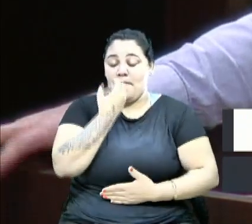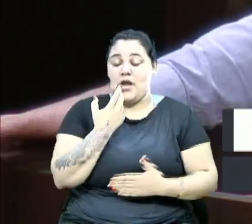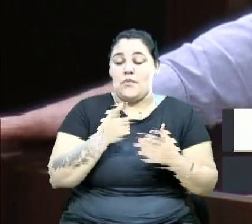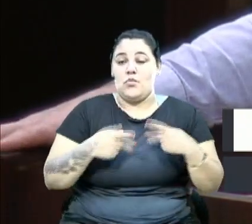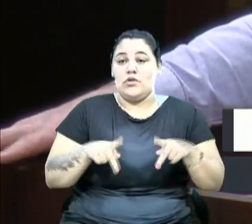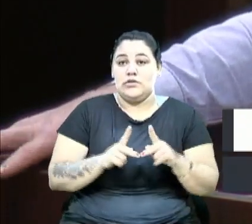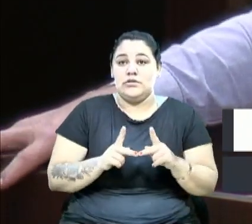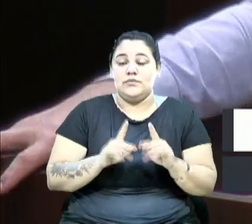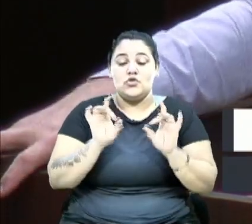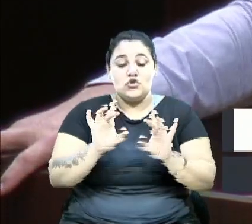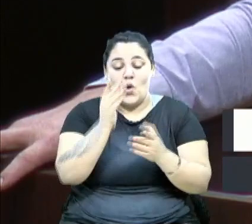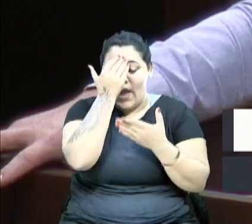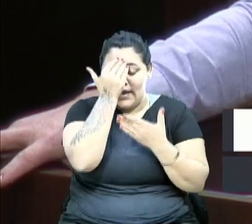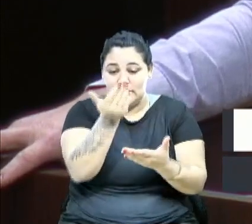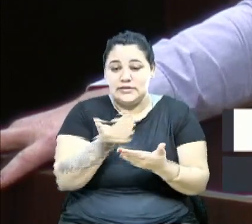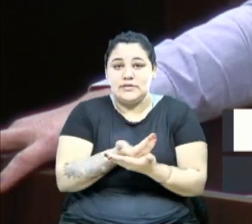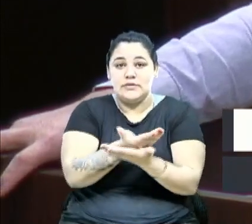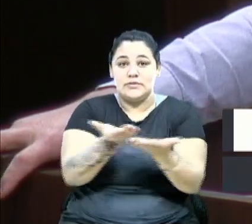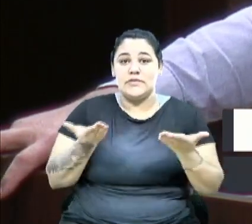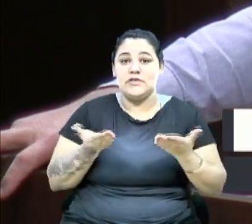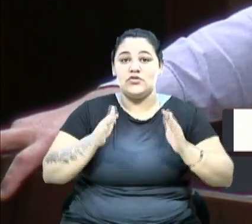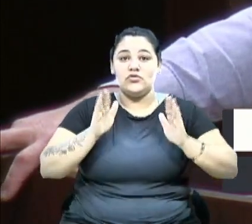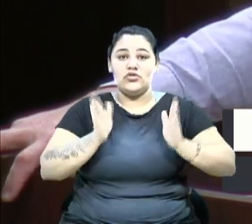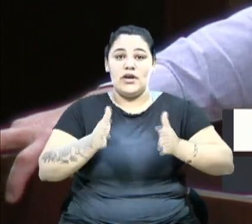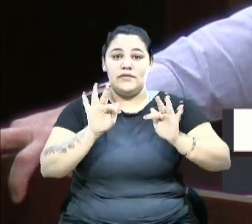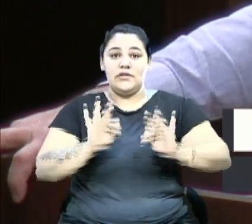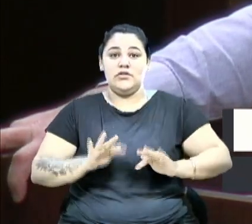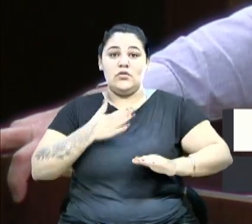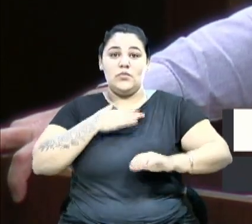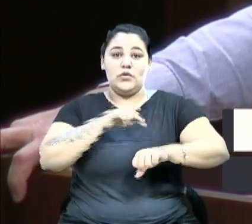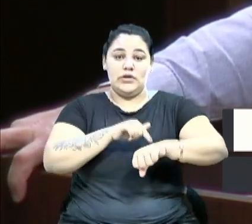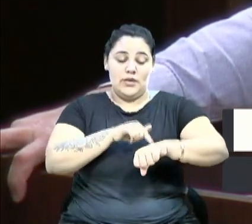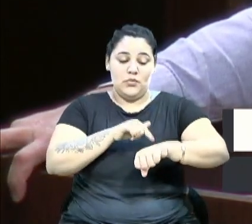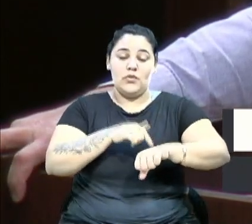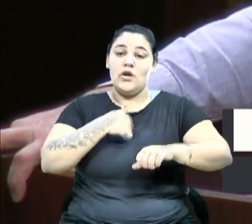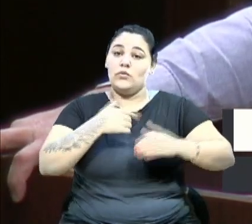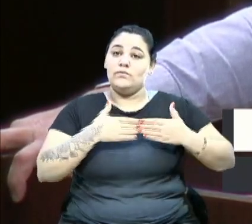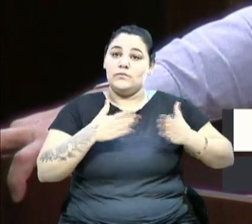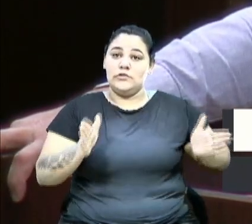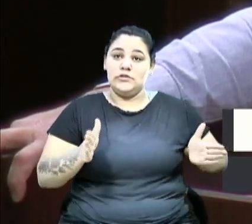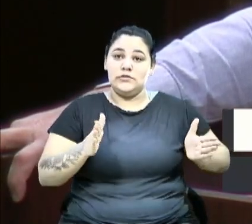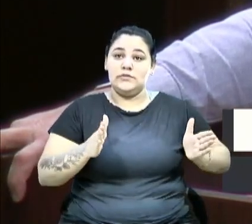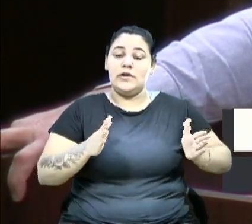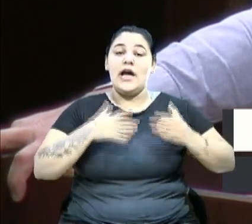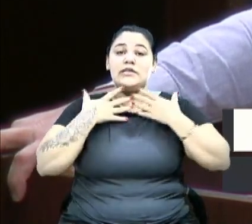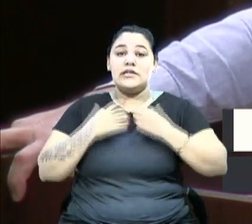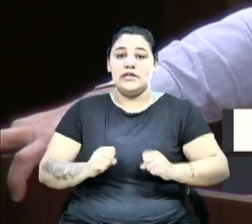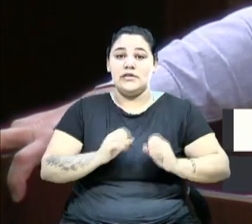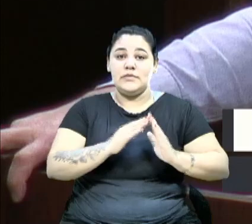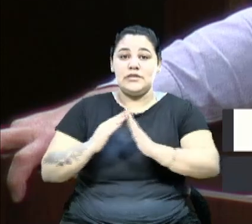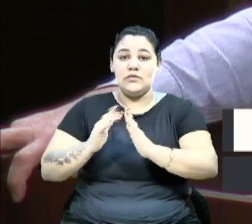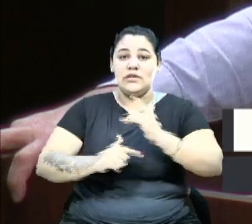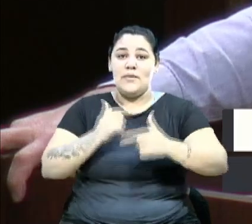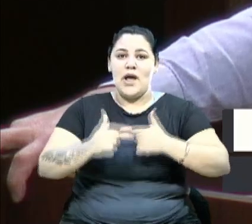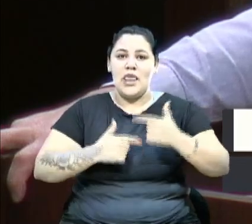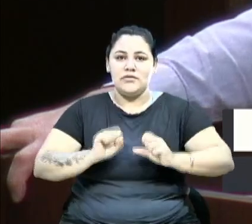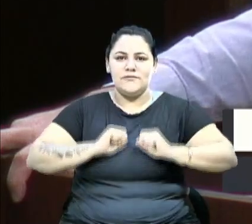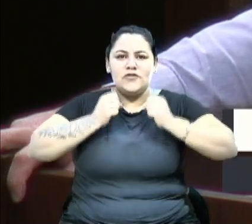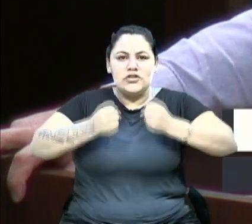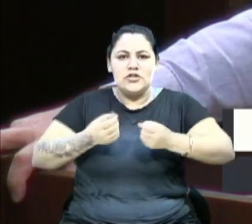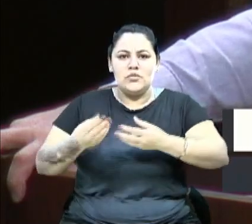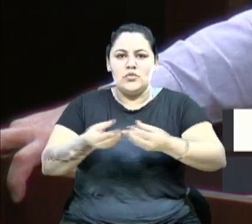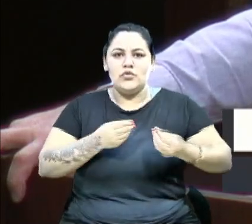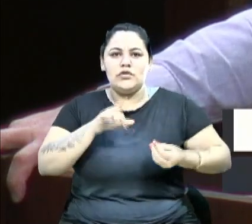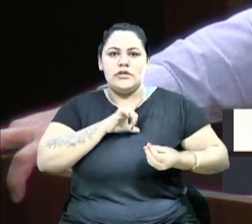No mais, é agradecer esse espaço, já encerrou meu tempo, fico à disposição, a Secretaria de Habitação vem trabalhando muito, e com certeza que a gente vai